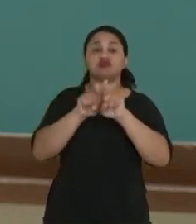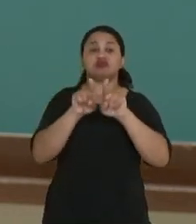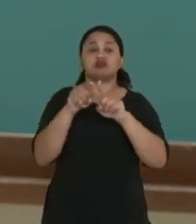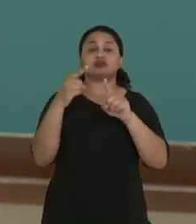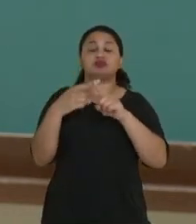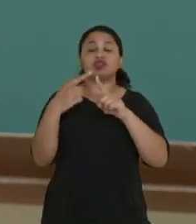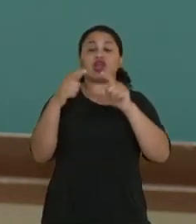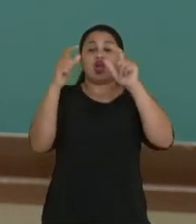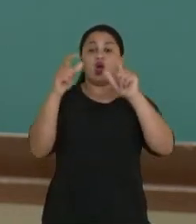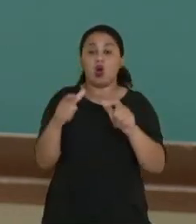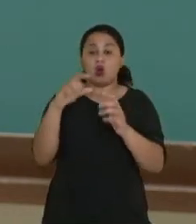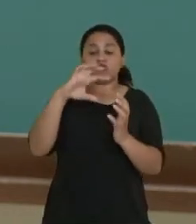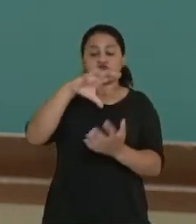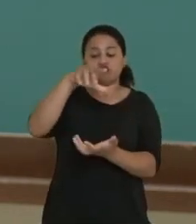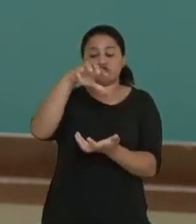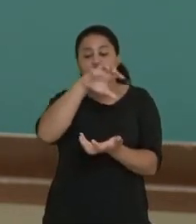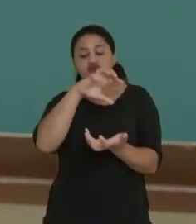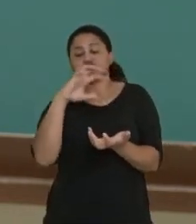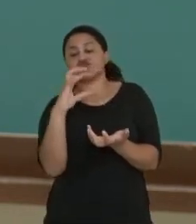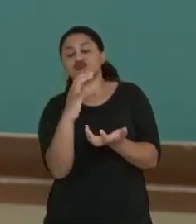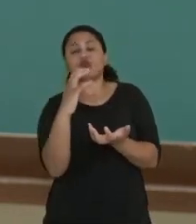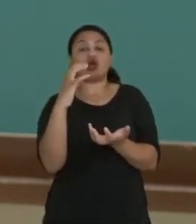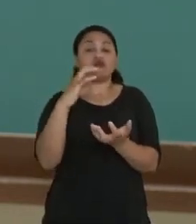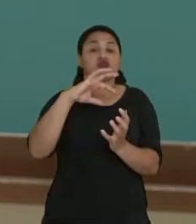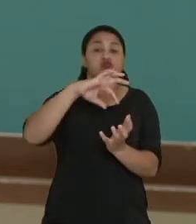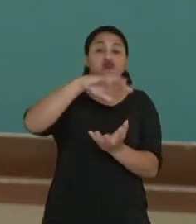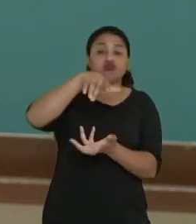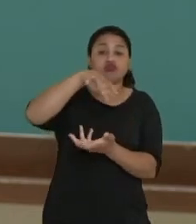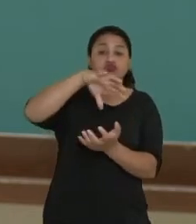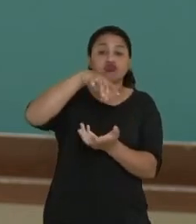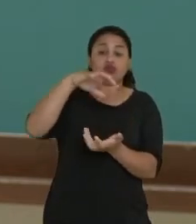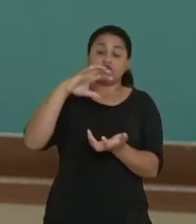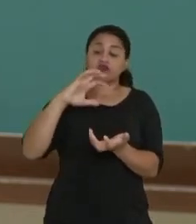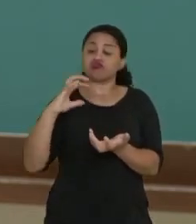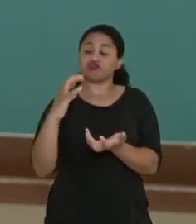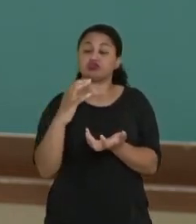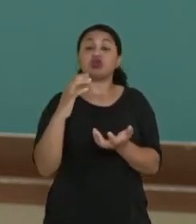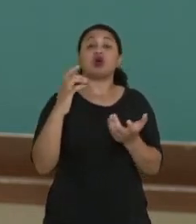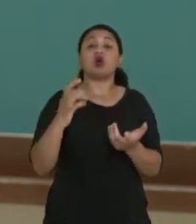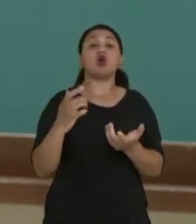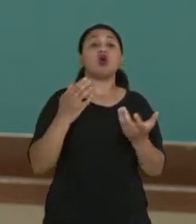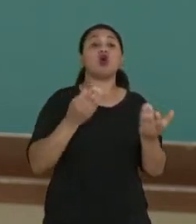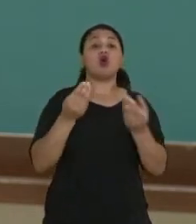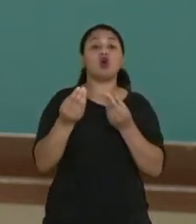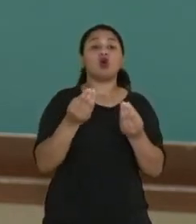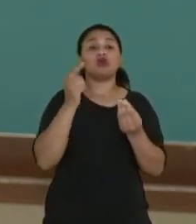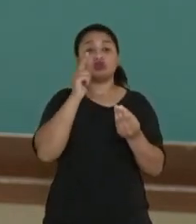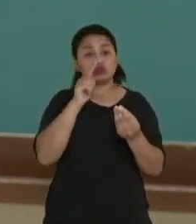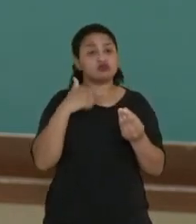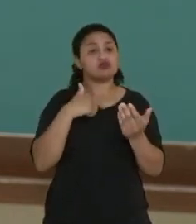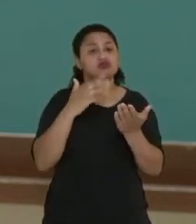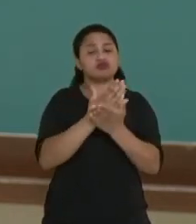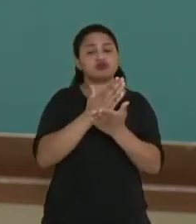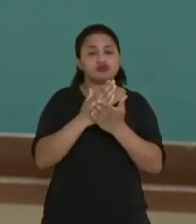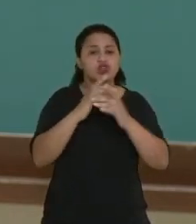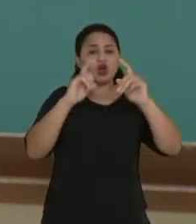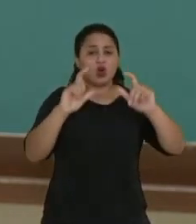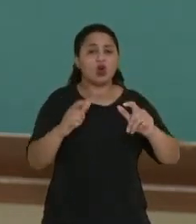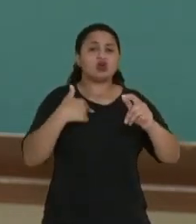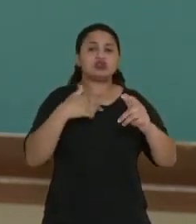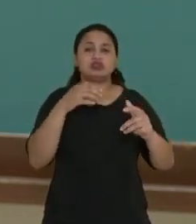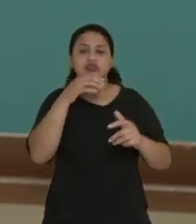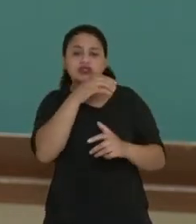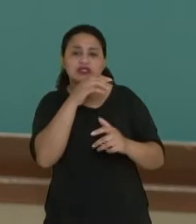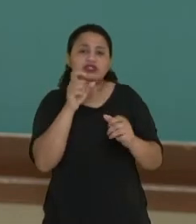sua localização ali no planeta Terra. Como é que nós dividimos essa ideia de áreas mais quentes,